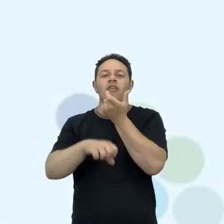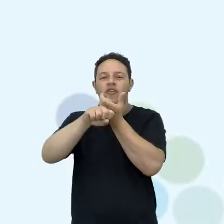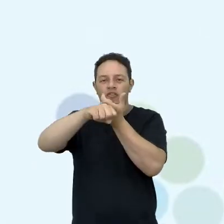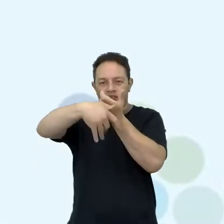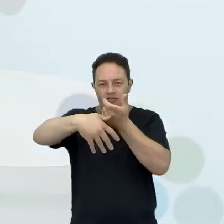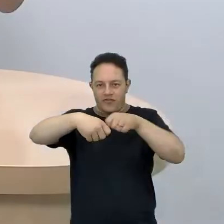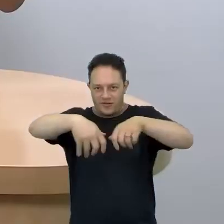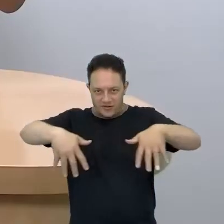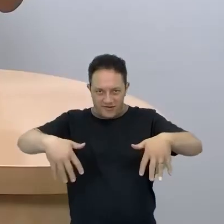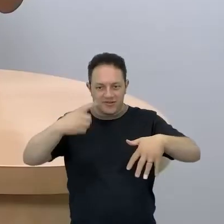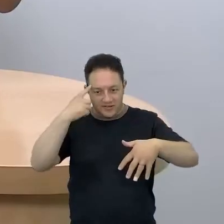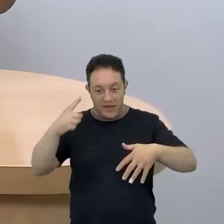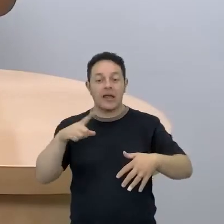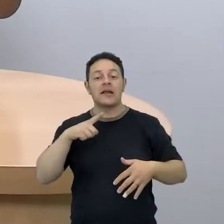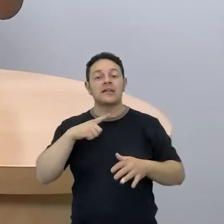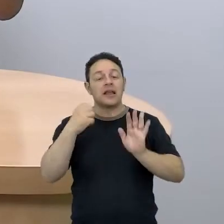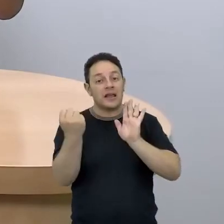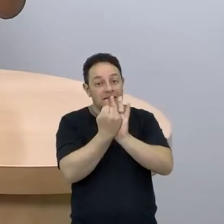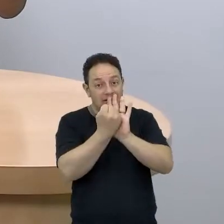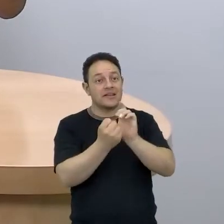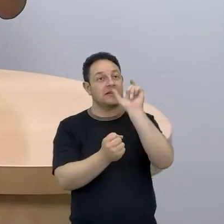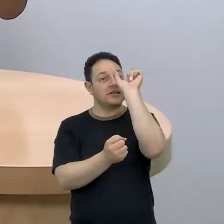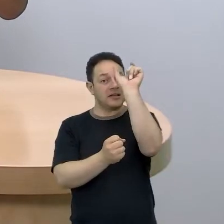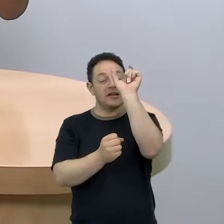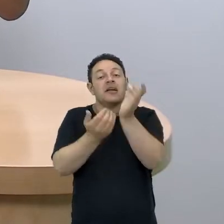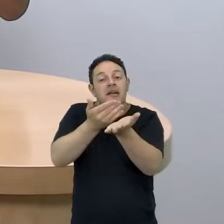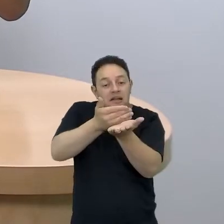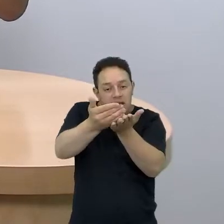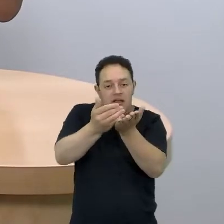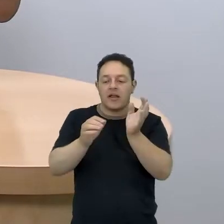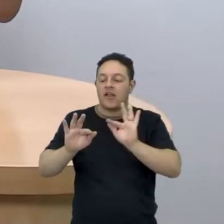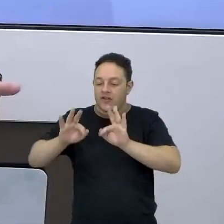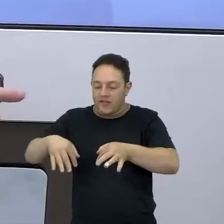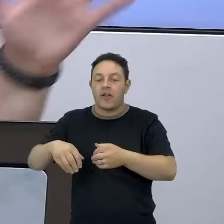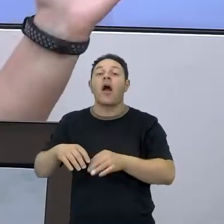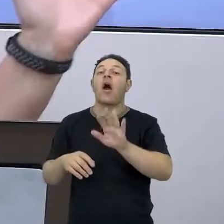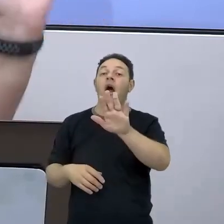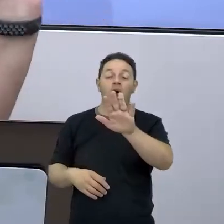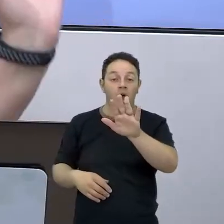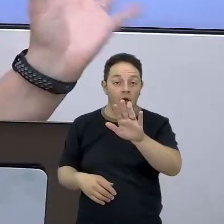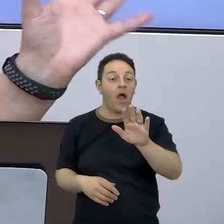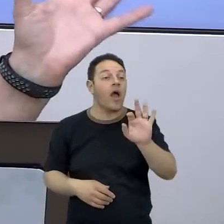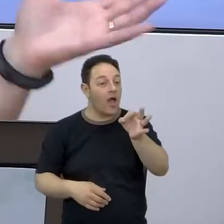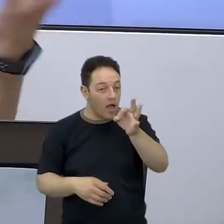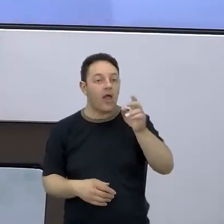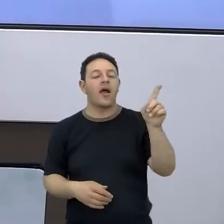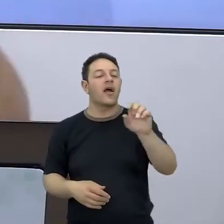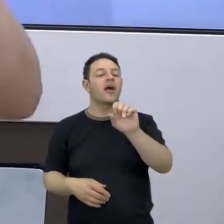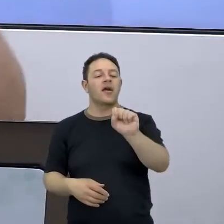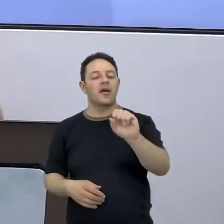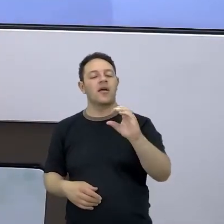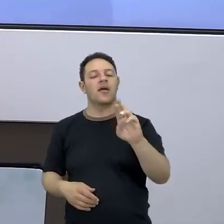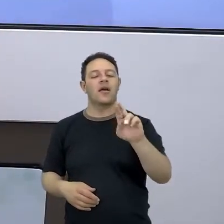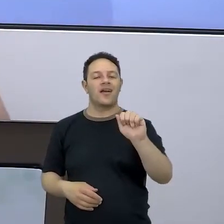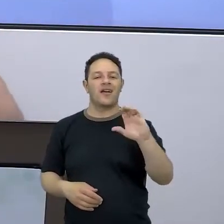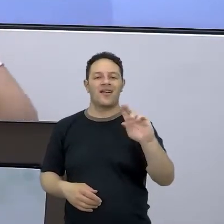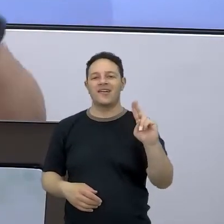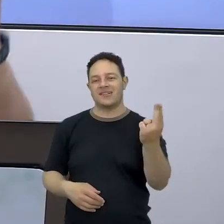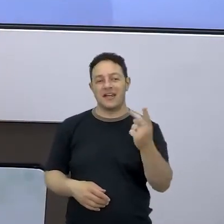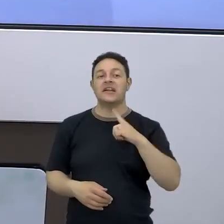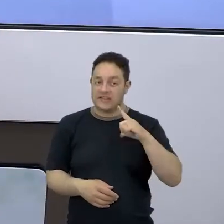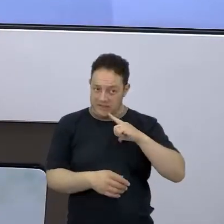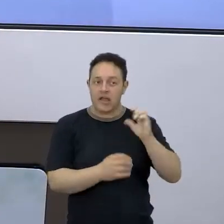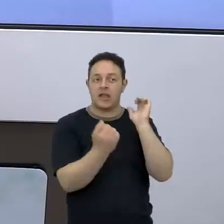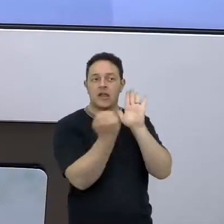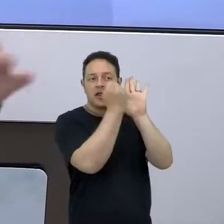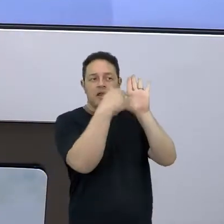fez? Tem um símbolo para início e para fim. No Scratch tem um pré-início, para fim, na verdade, não. Ele fecha lá o bloquinho,